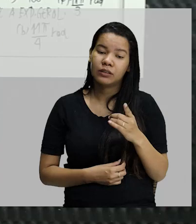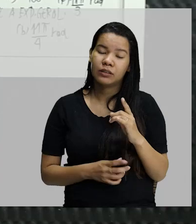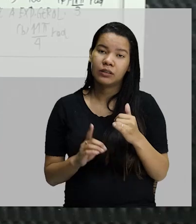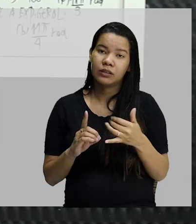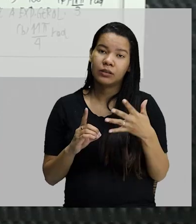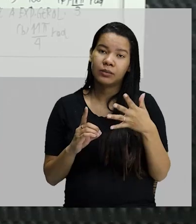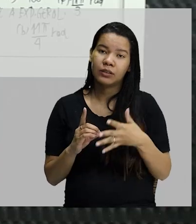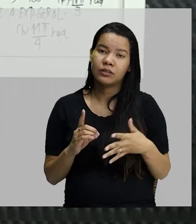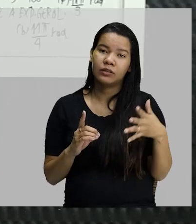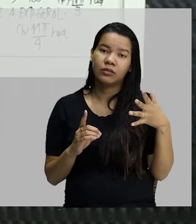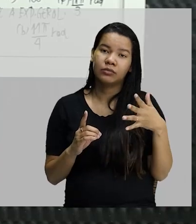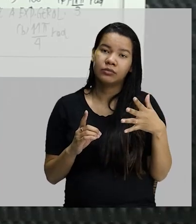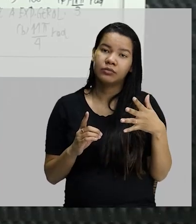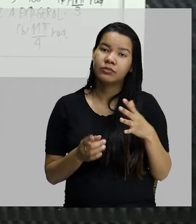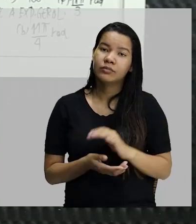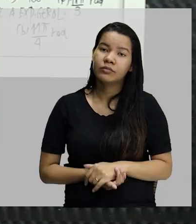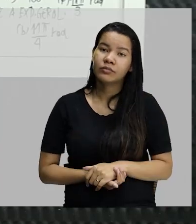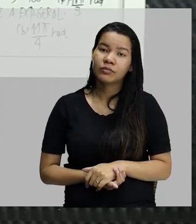determinação